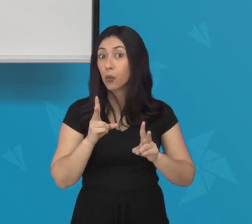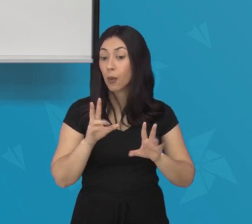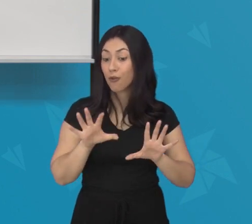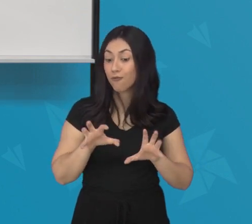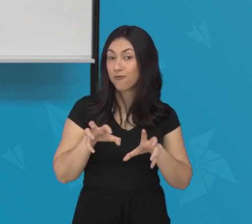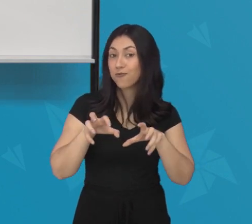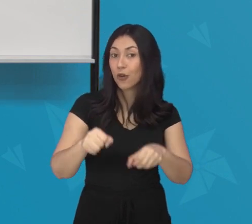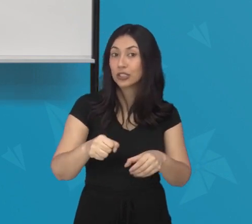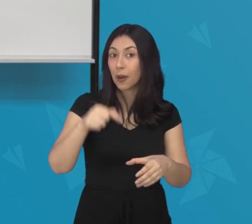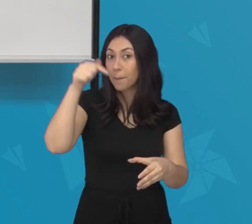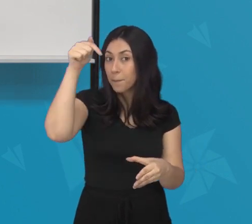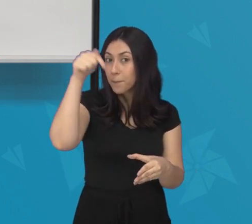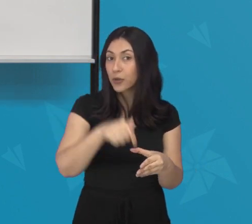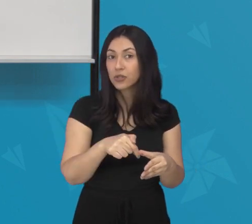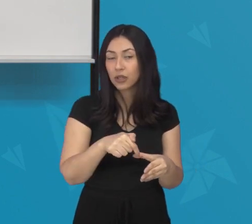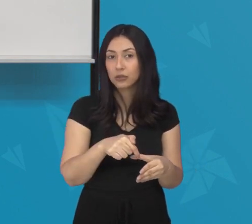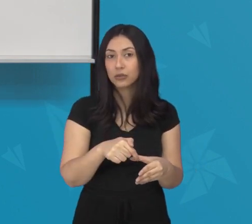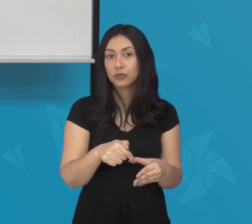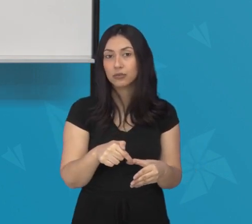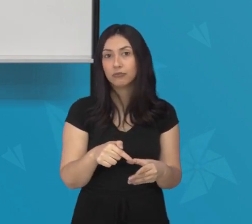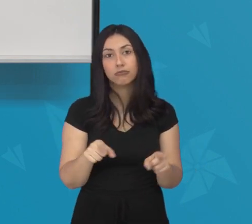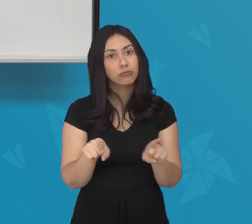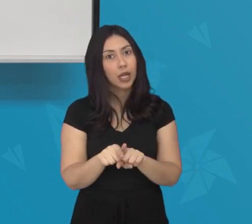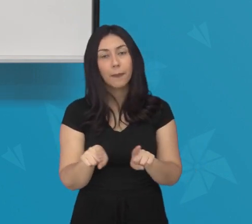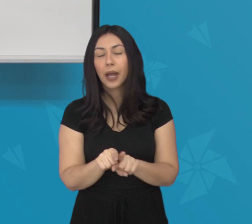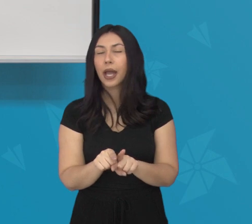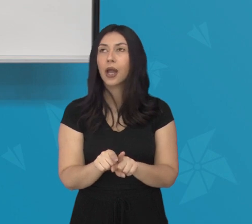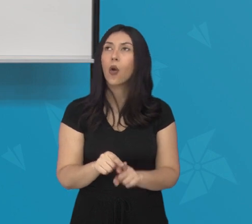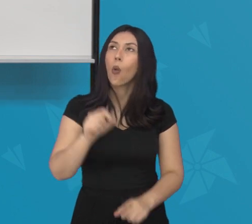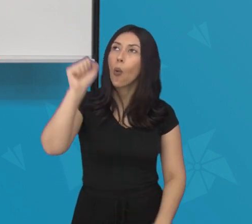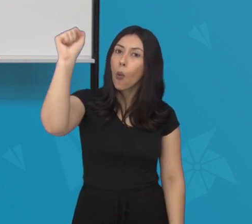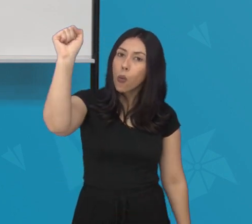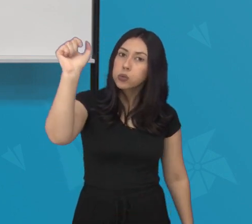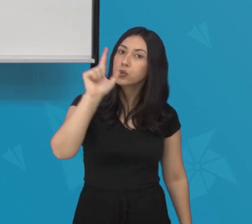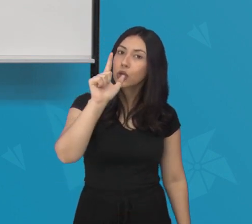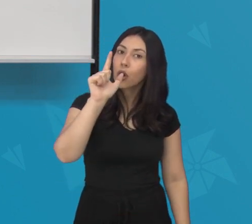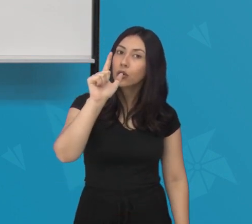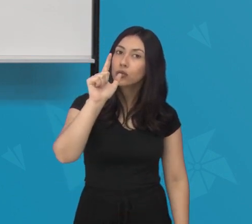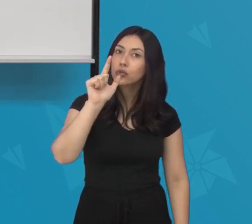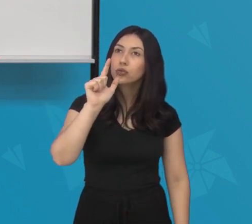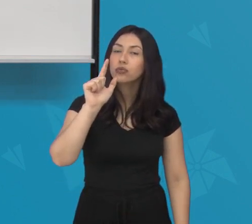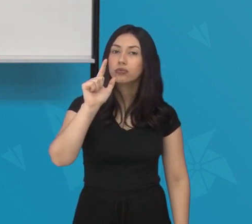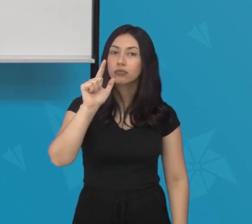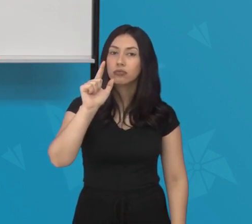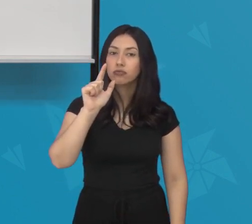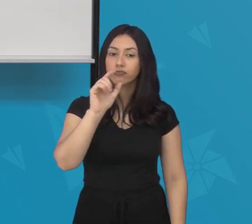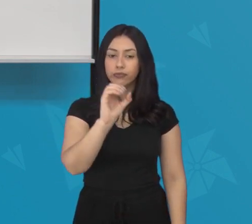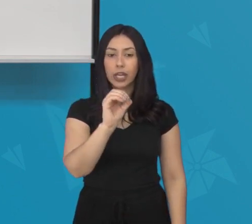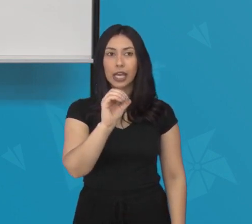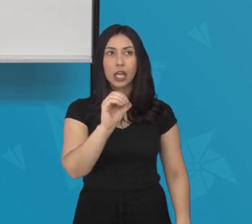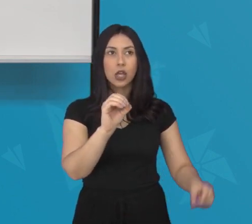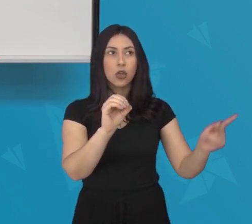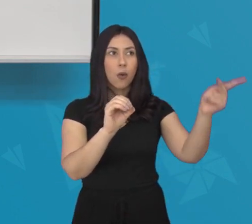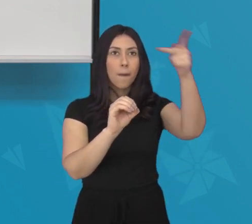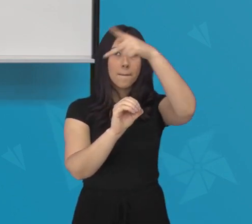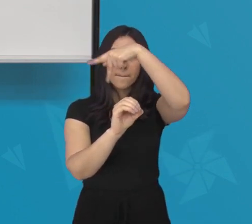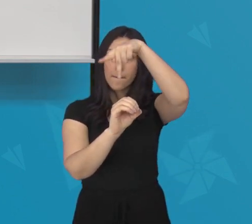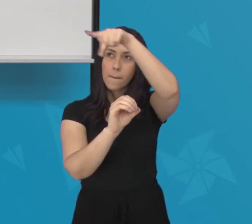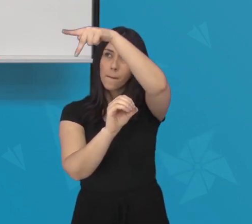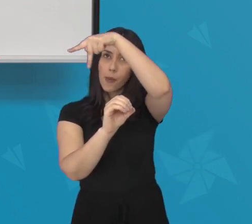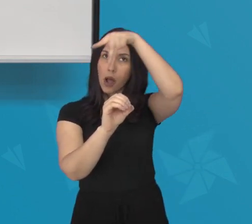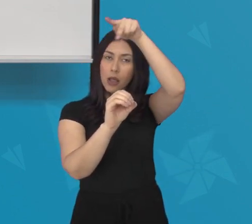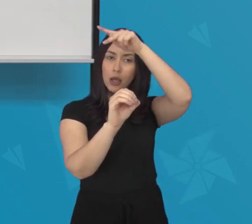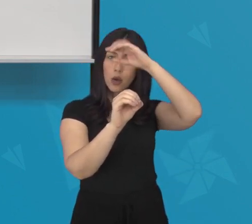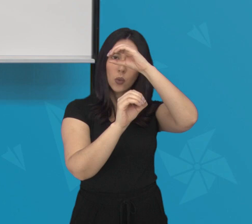Sol, através da força-peso dele de natureza gravitacional, segura todos os astros em sua órbita.